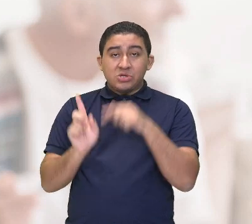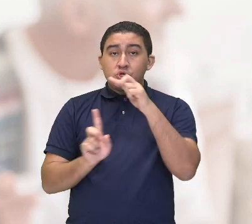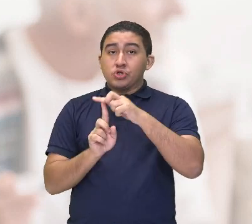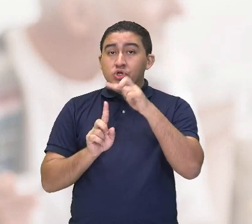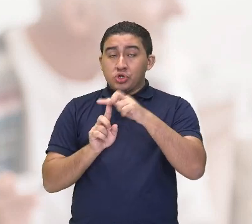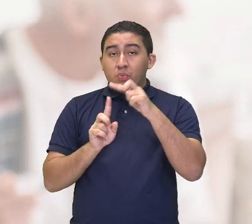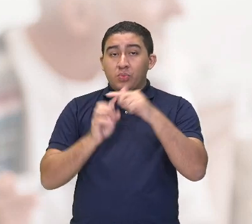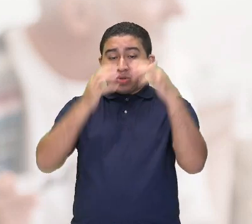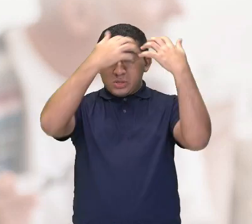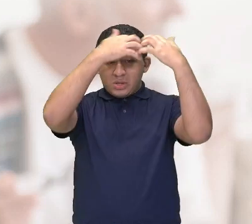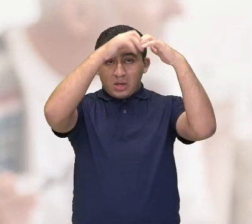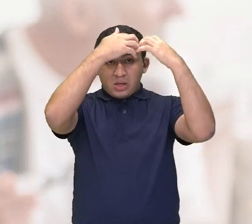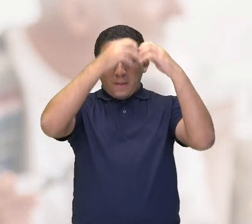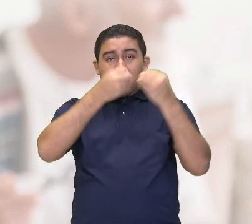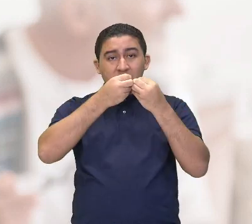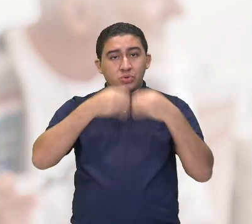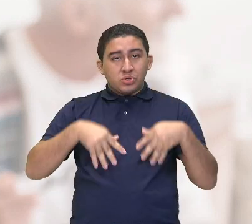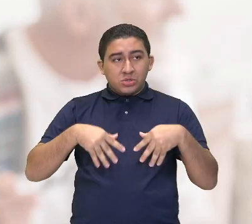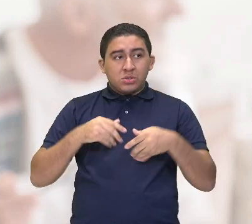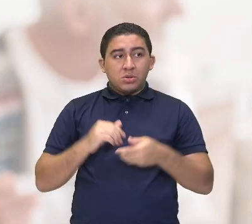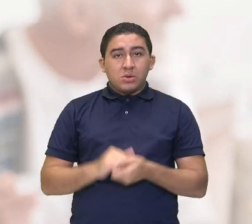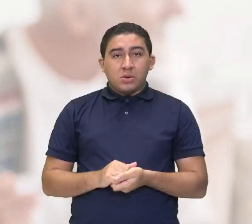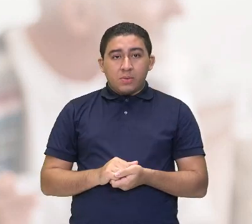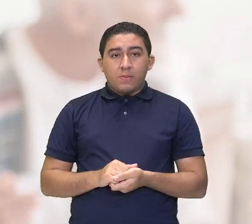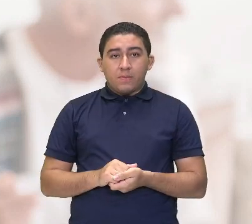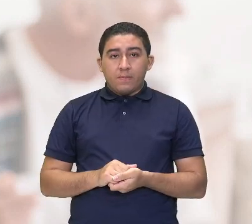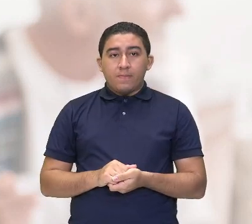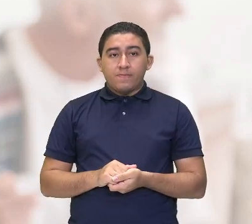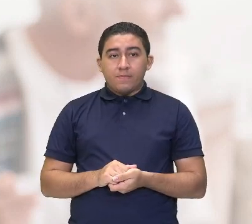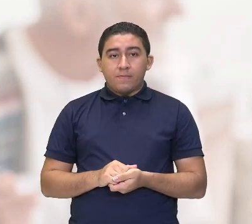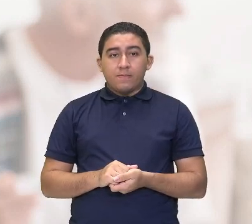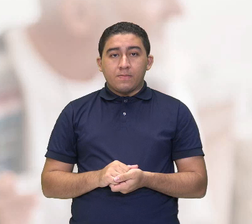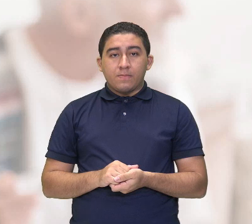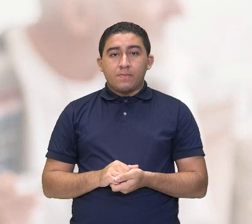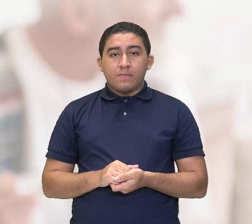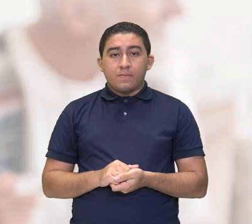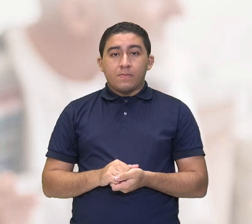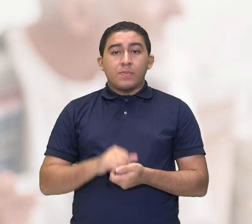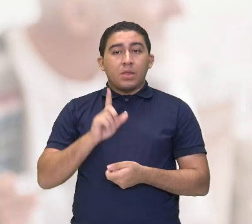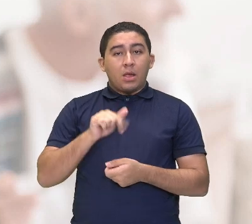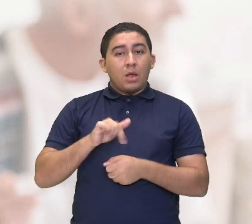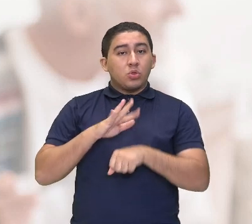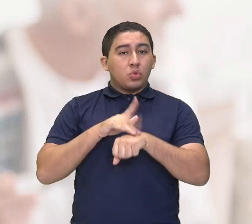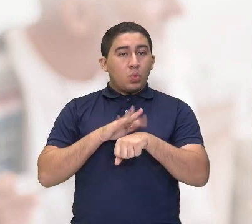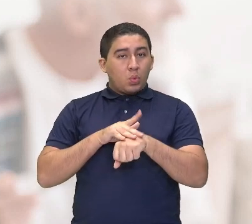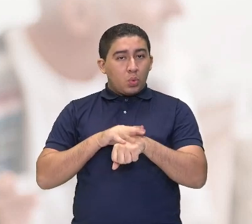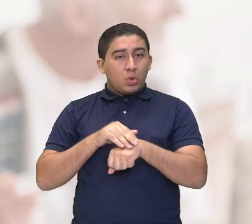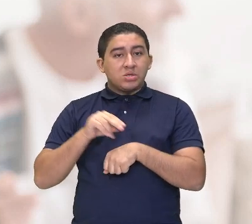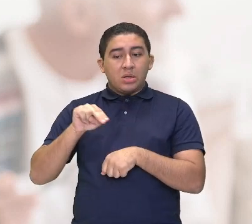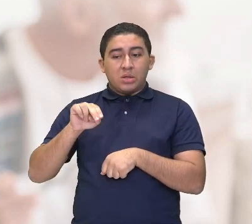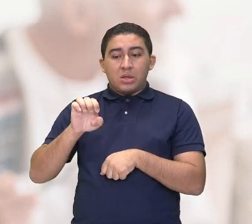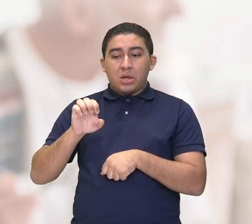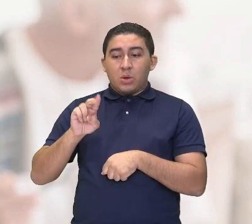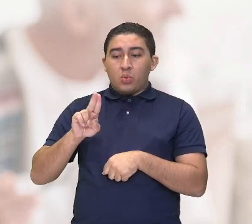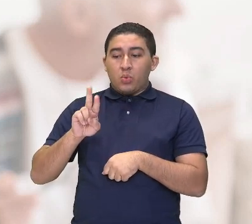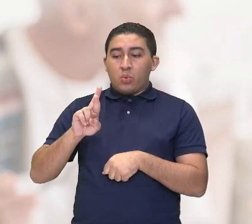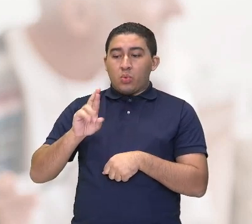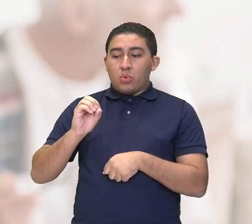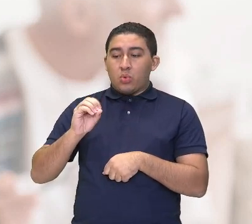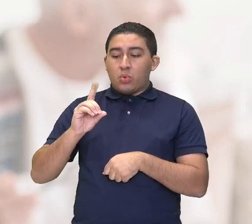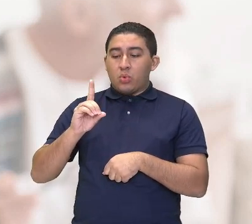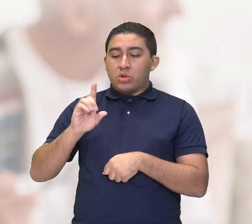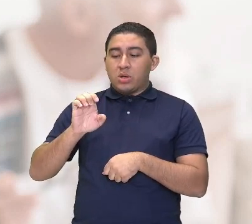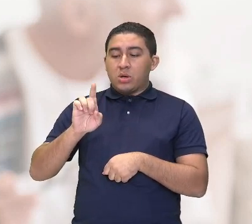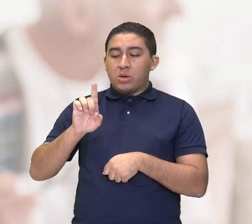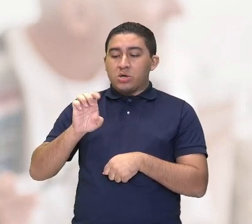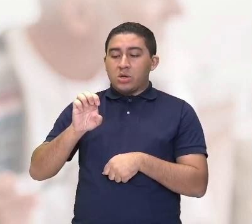neurodegenerativas. Doenças neurodegenerativas, né, são doenças aí doenças neurológicas, doenças do sistema nervoso.